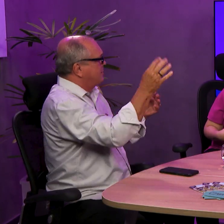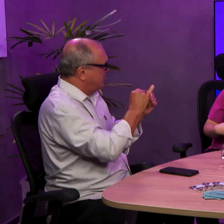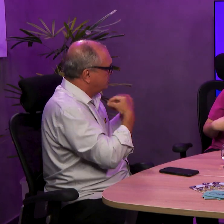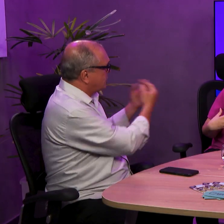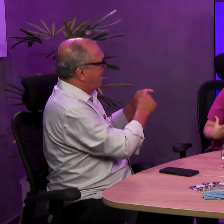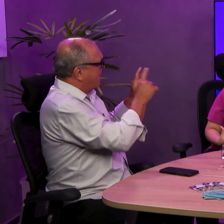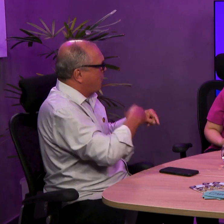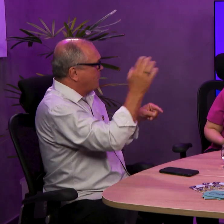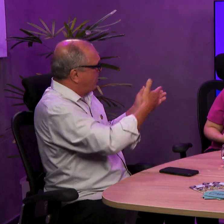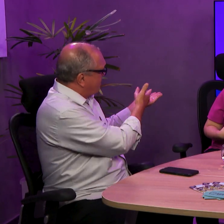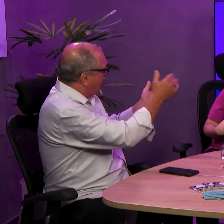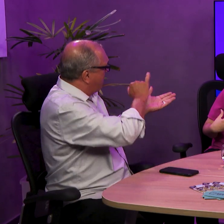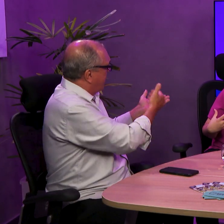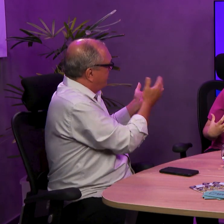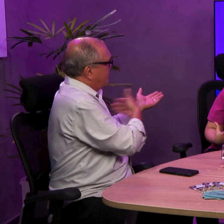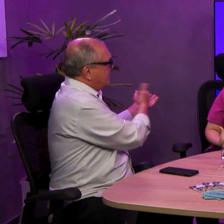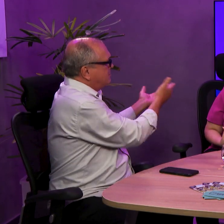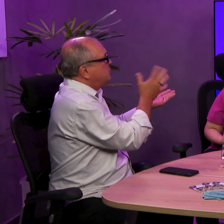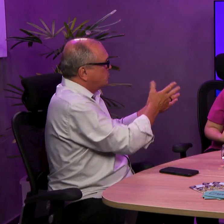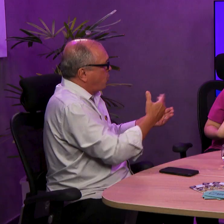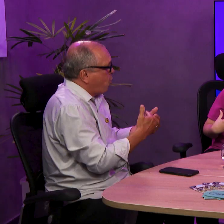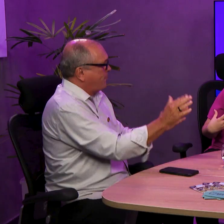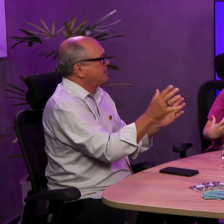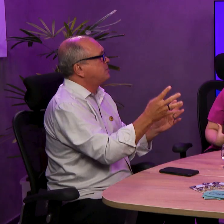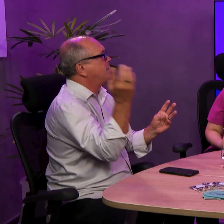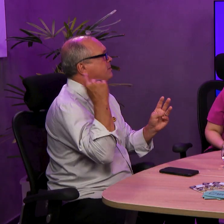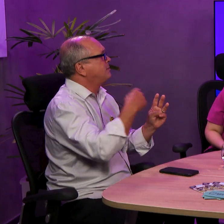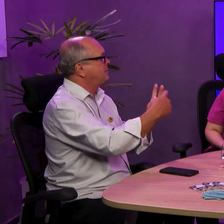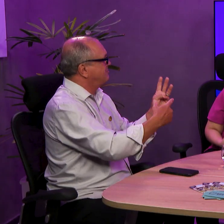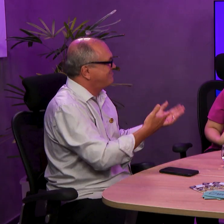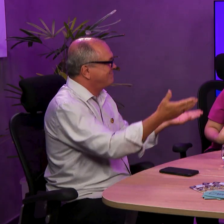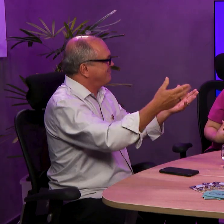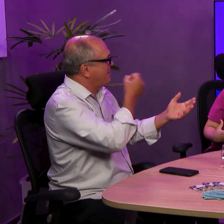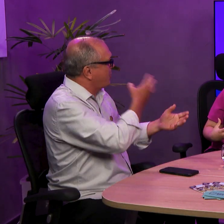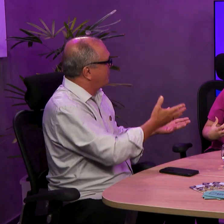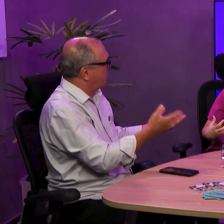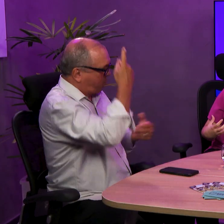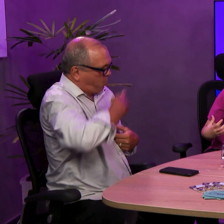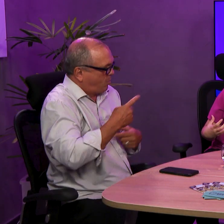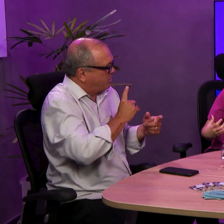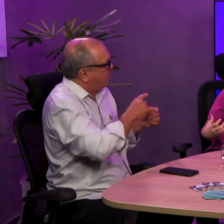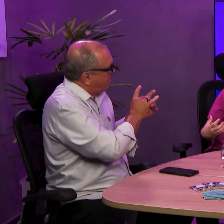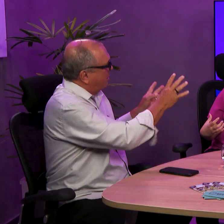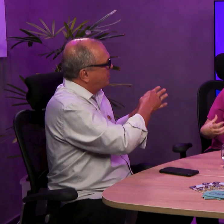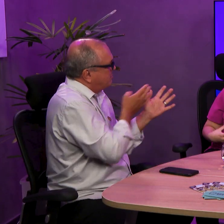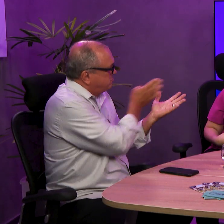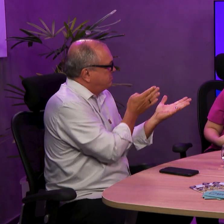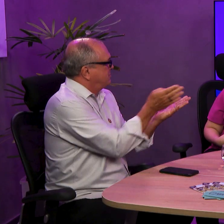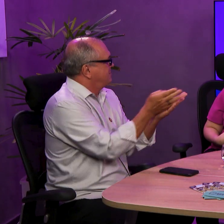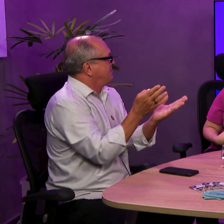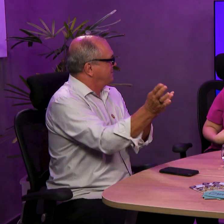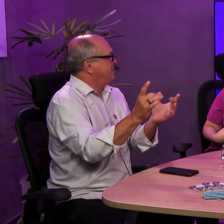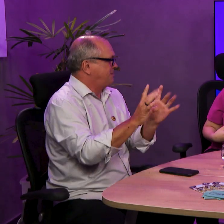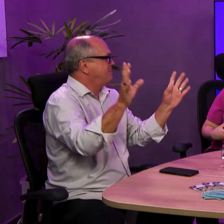comunidades, né, a criança, pessoas idosas, diversidade. Então, a gente tá